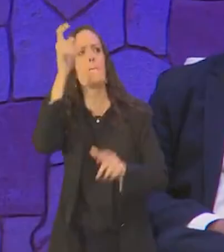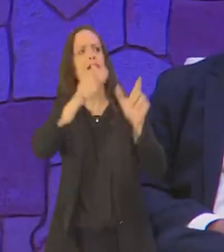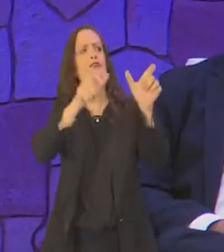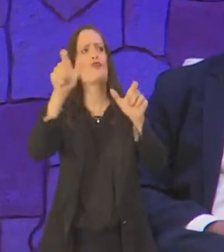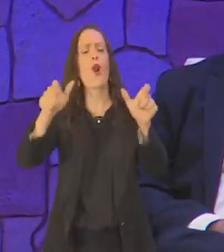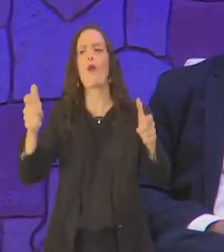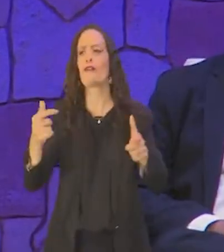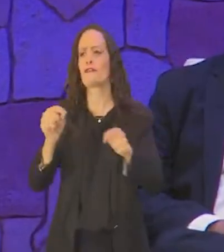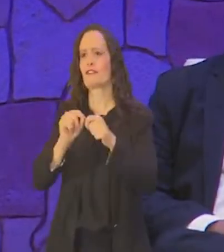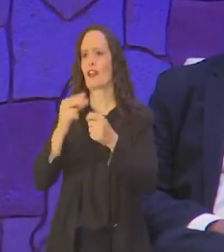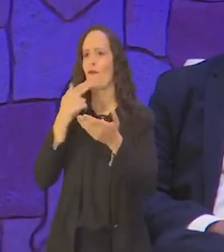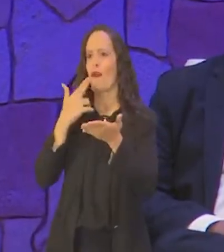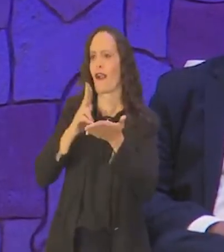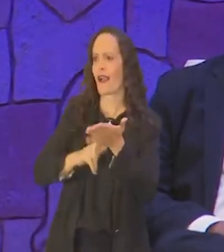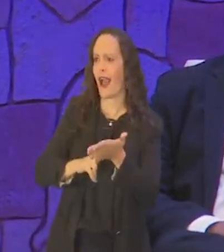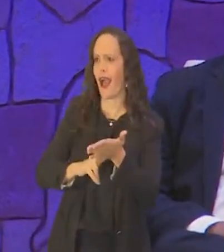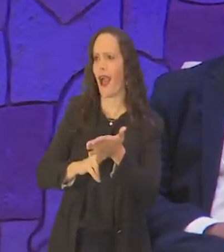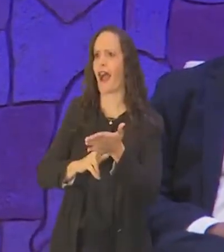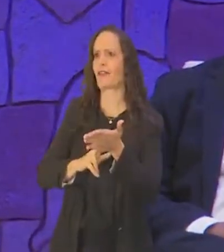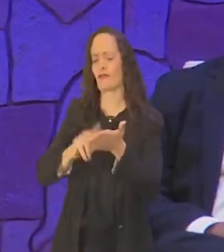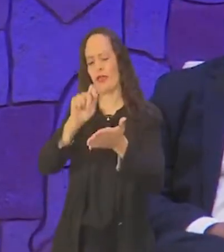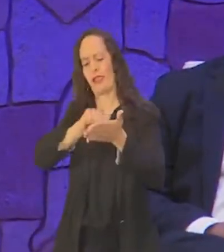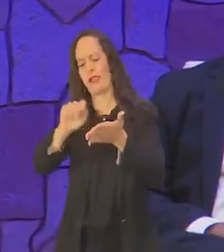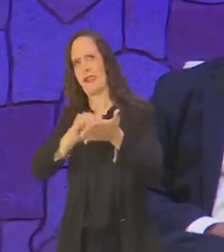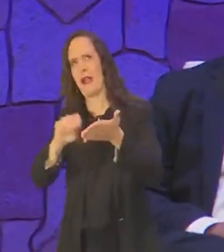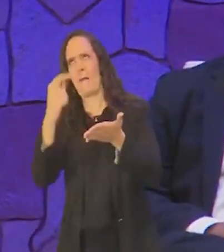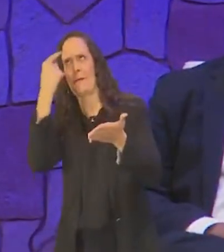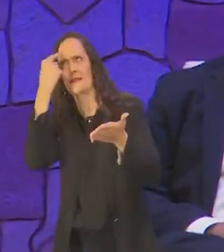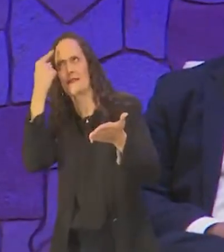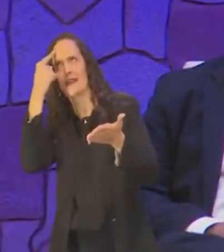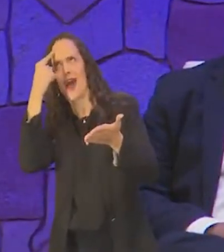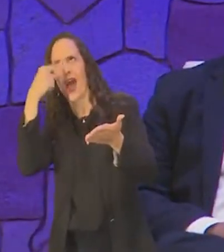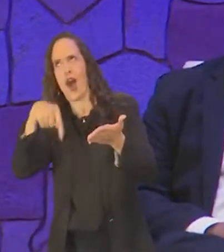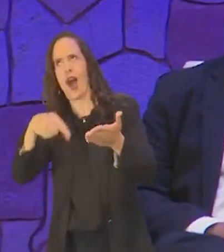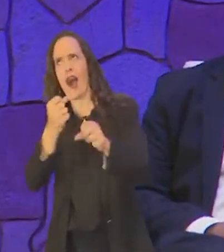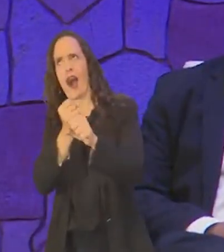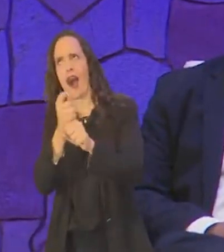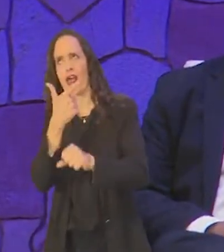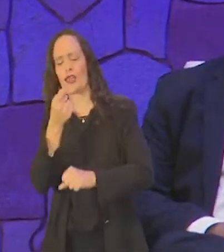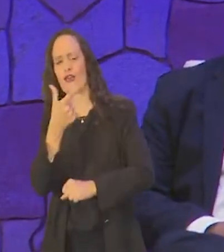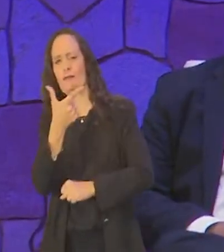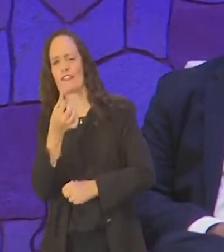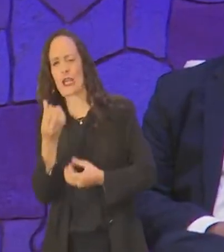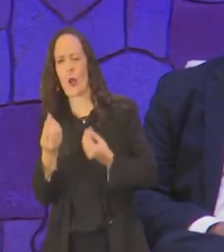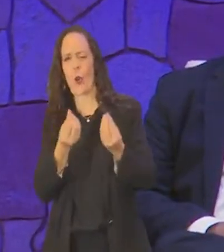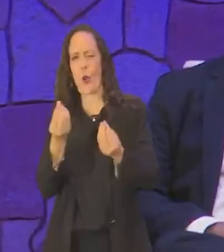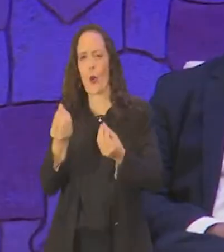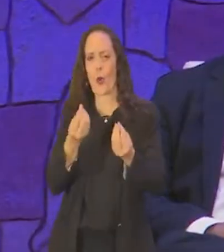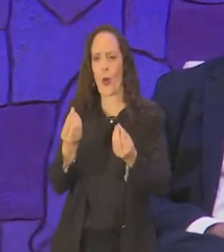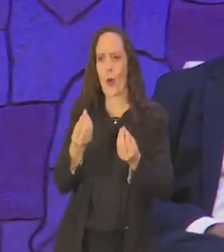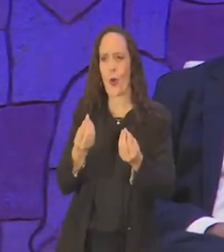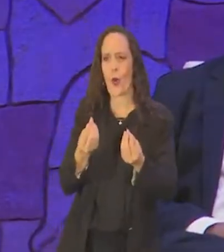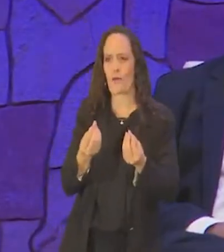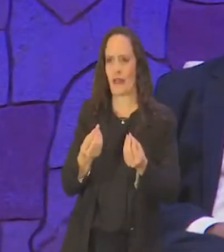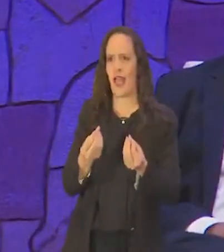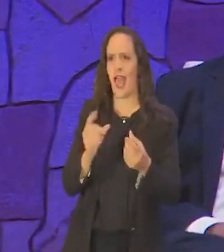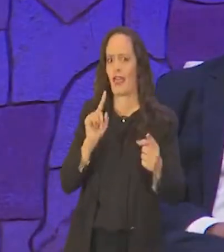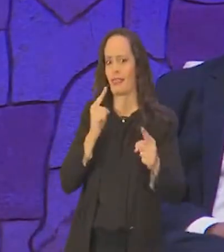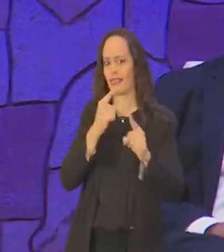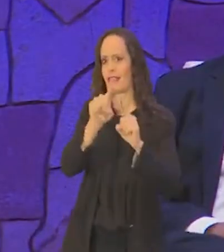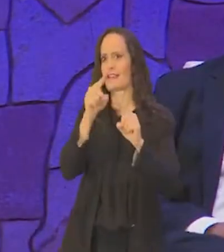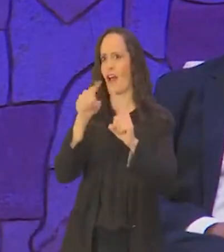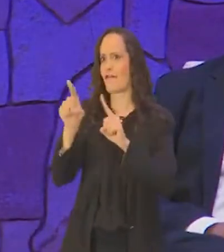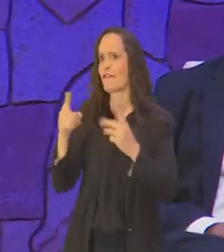cartas, alguns rascunharam planilhas, alguns descreveram metas,